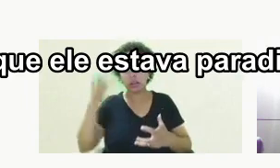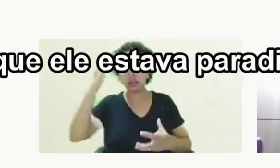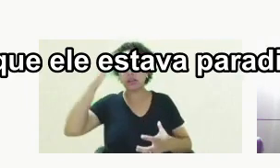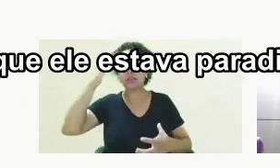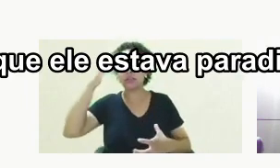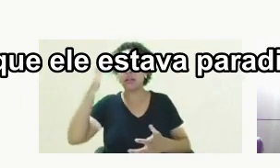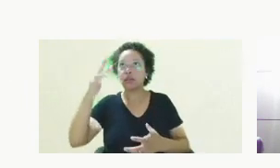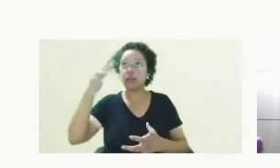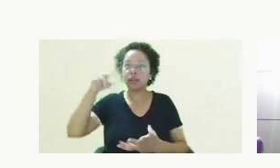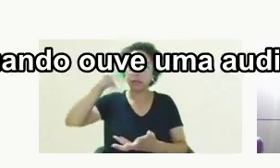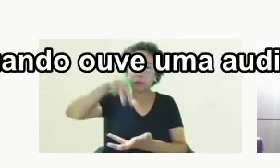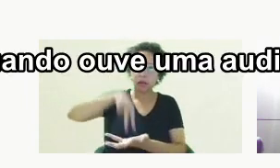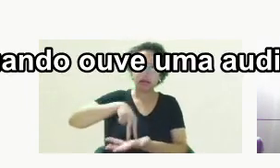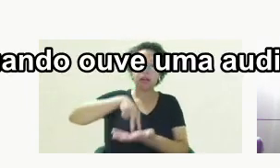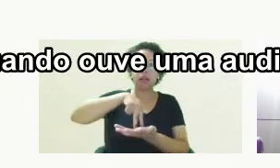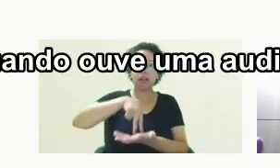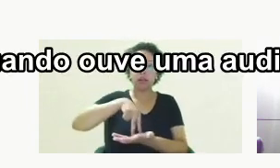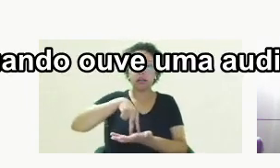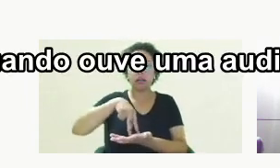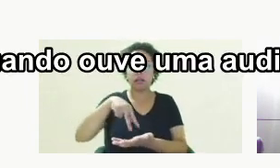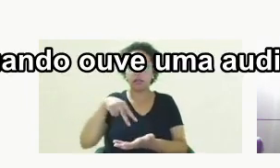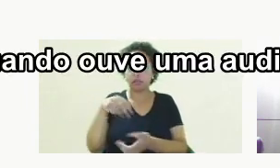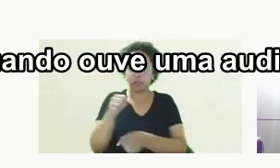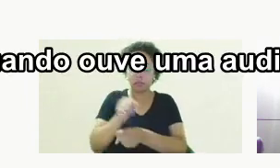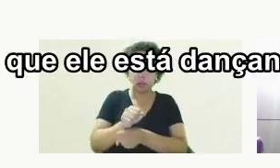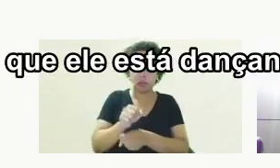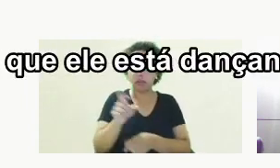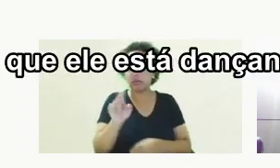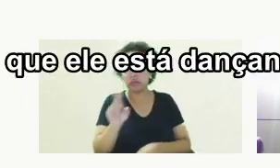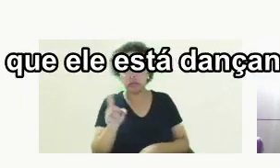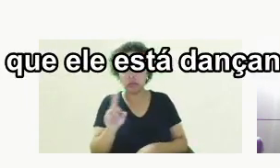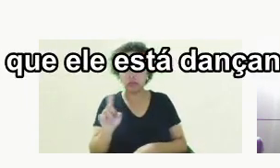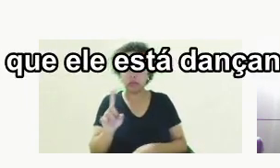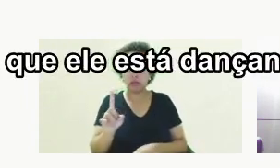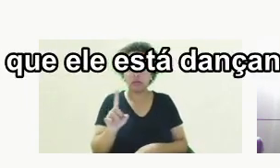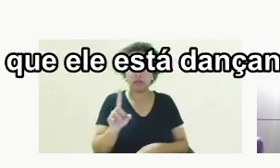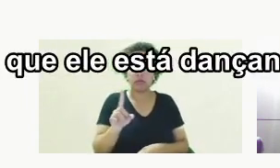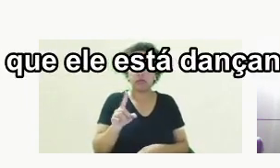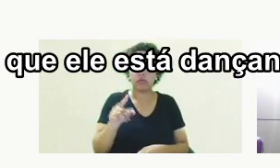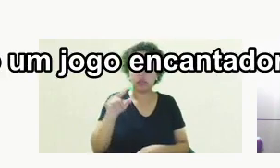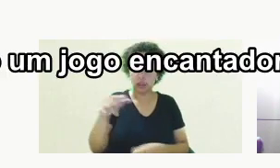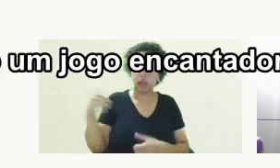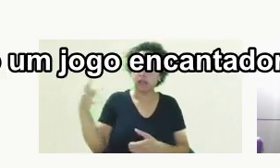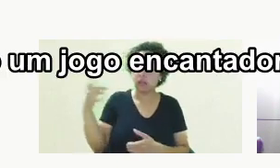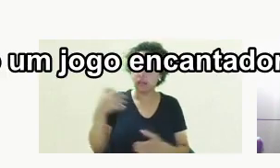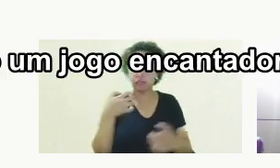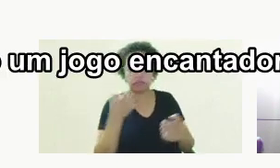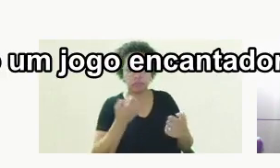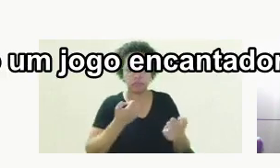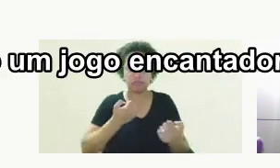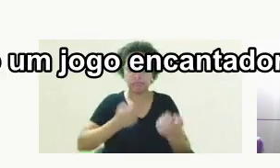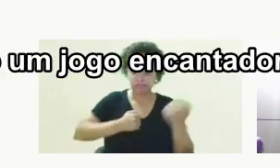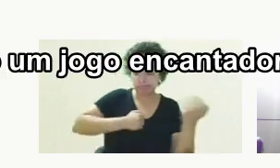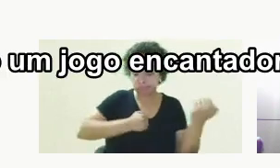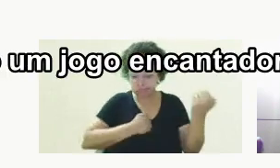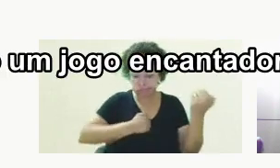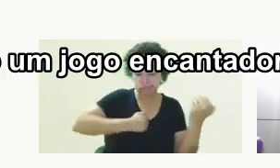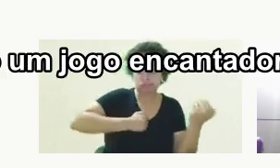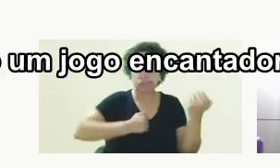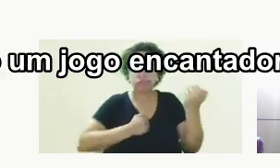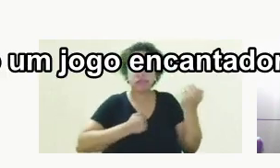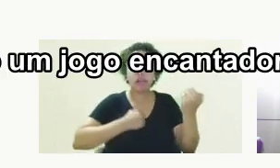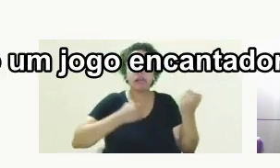estava paradinho, e você percebe quando você ouve uma audiodescrição que não, que ele está dançando, que existe